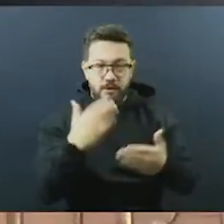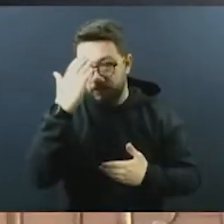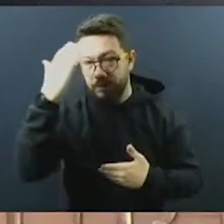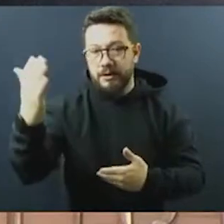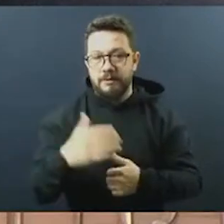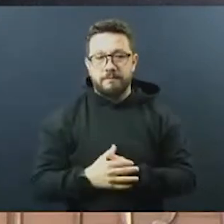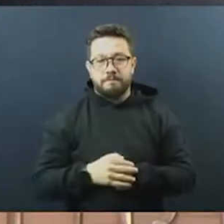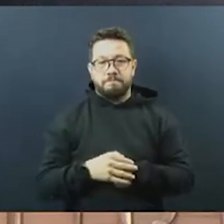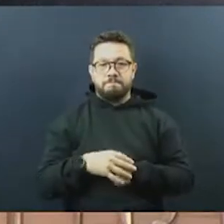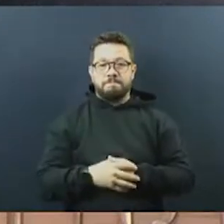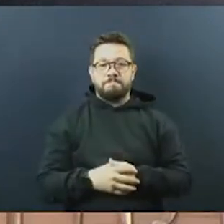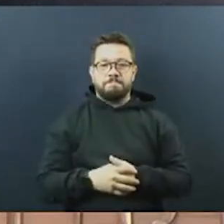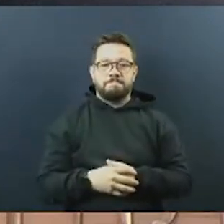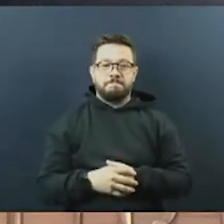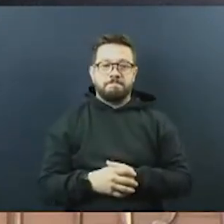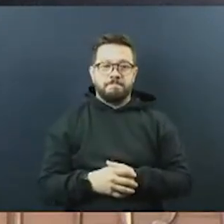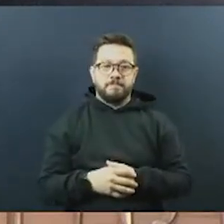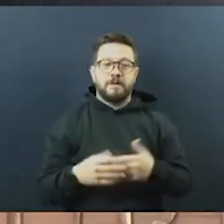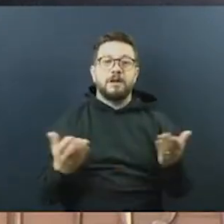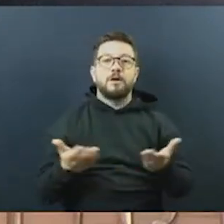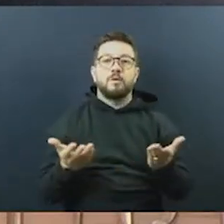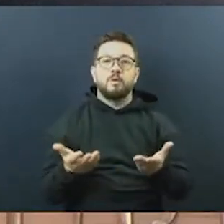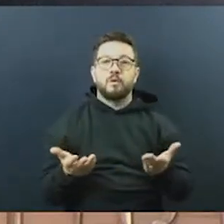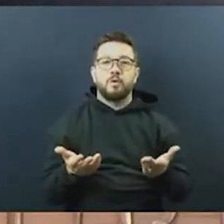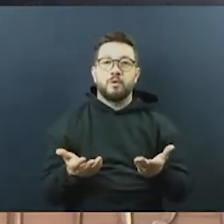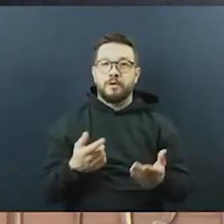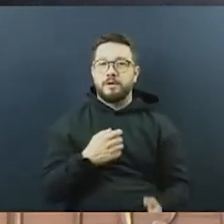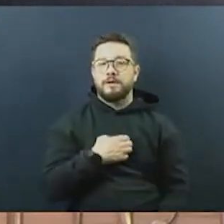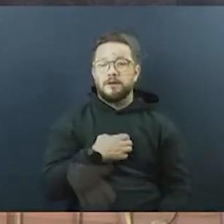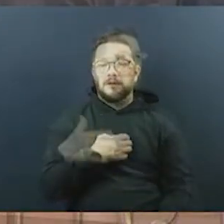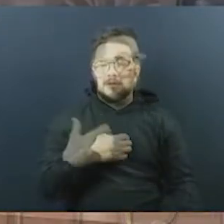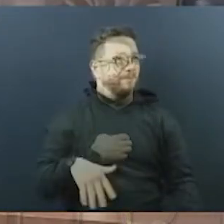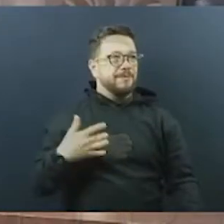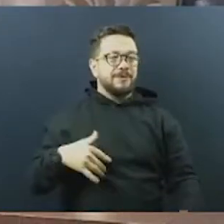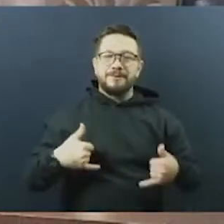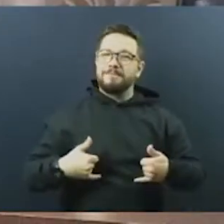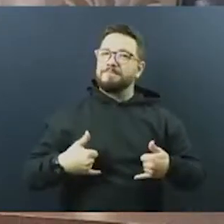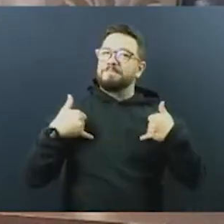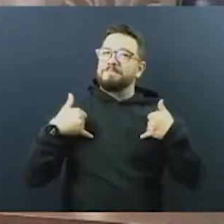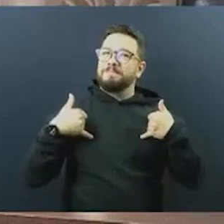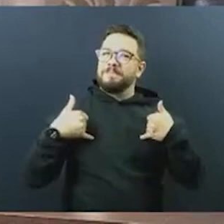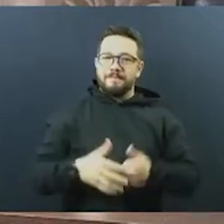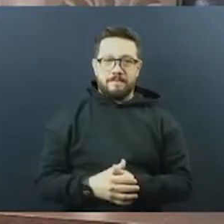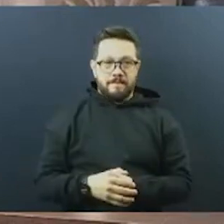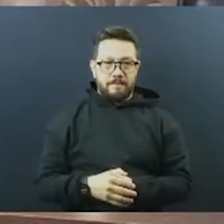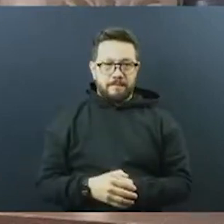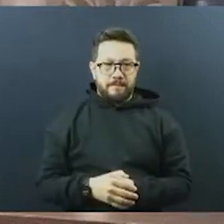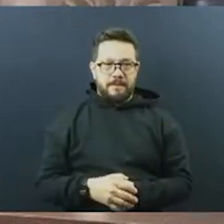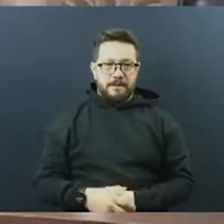Temos inscrito o vereador Erivelto Oliveira, cidadania, com a palavra, 5 minutos. O que me traz hoje ao